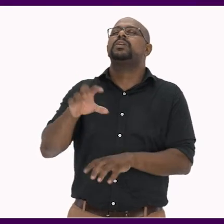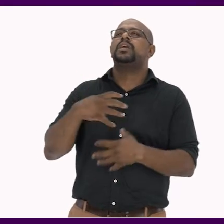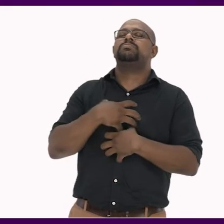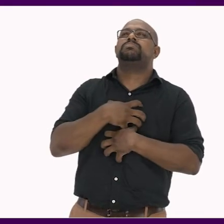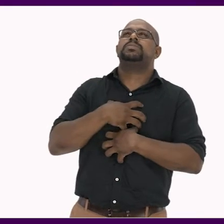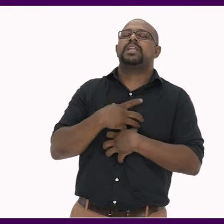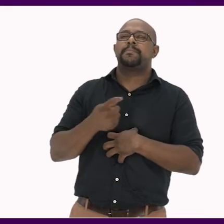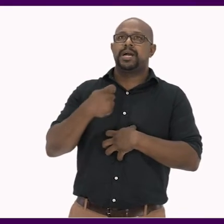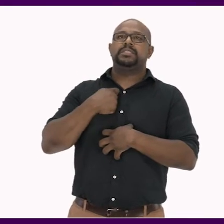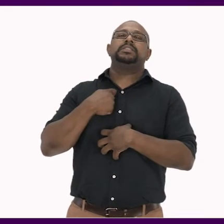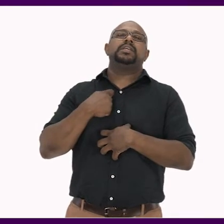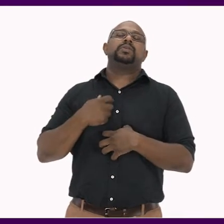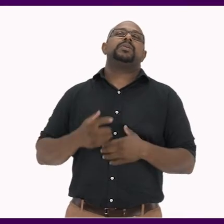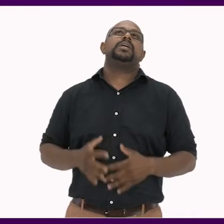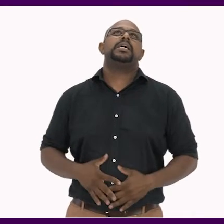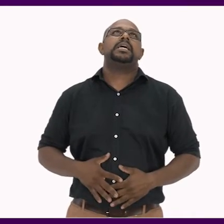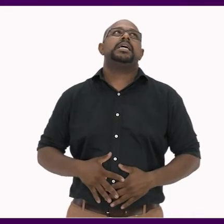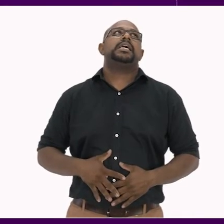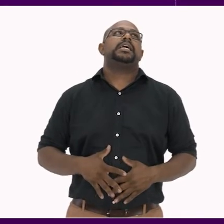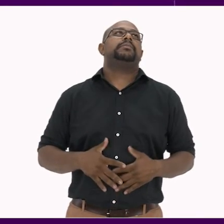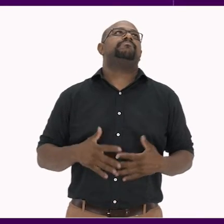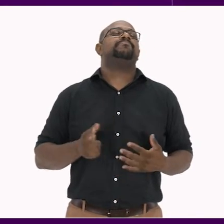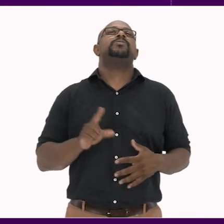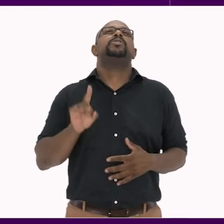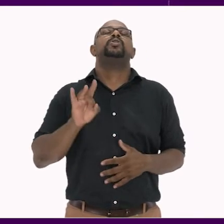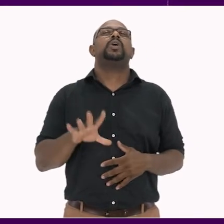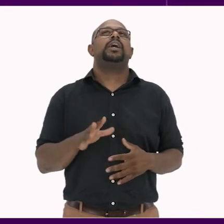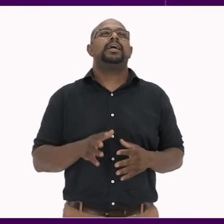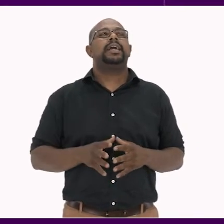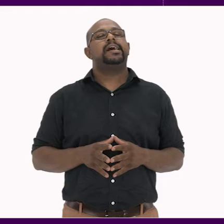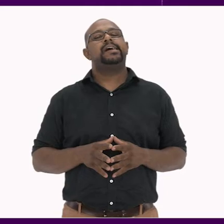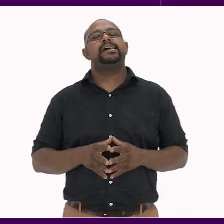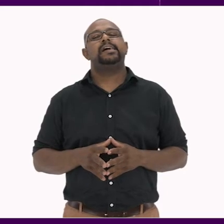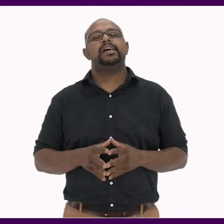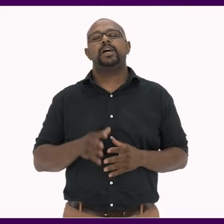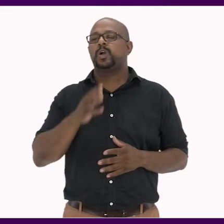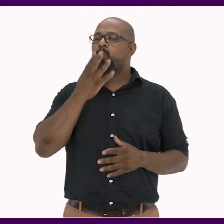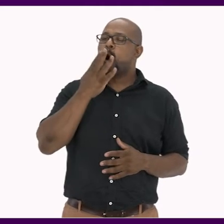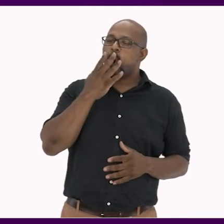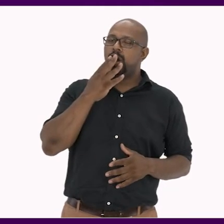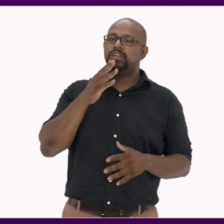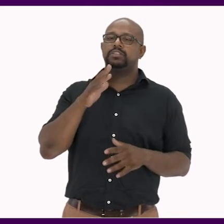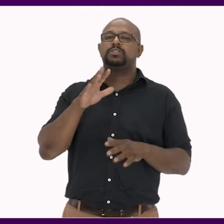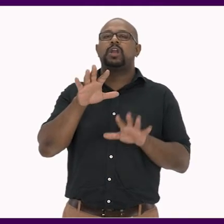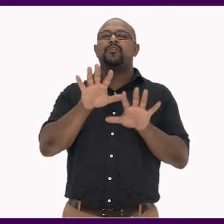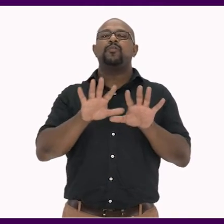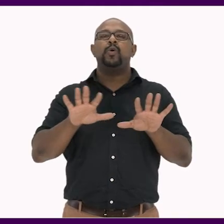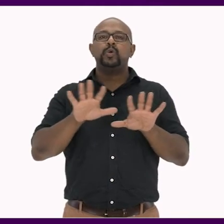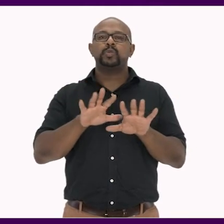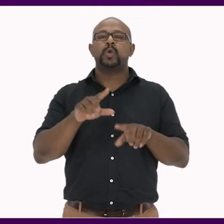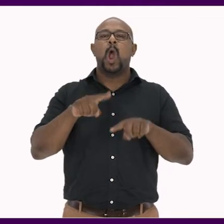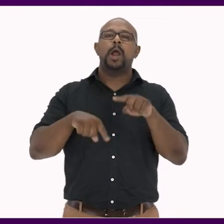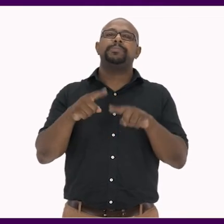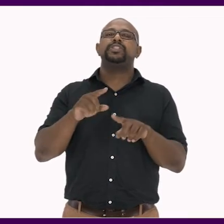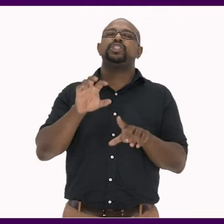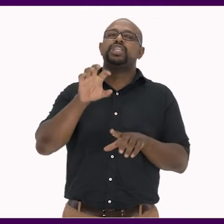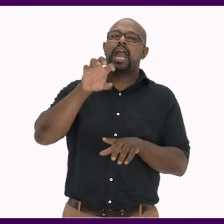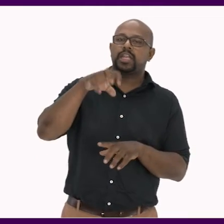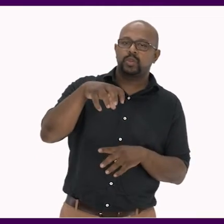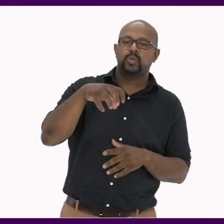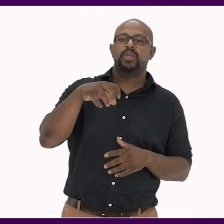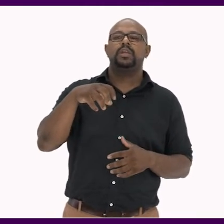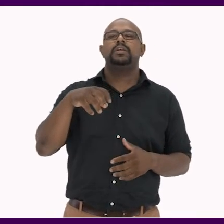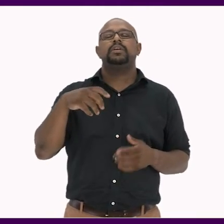aquela obra está passando, né? Não ser simplesmente a cor de fundo,